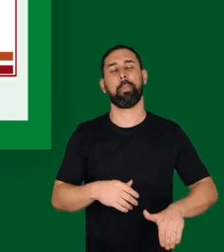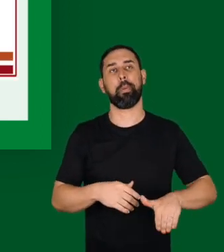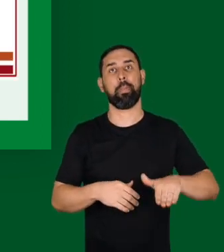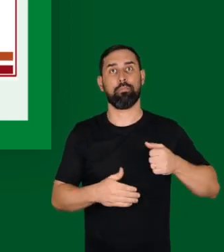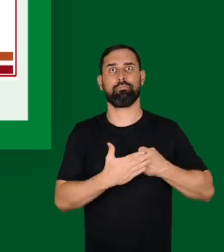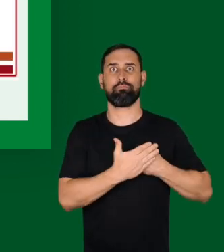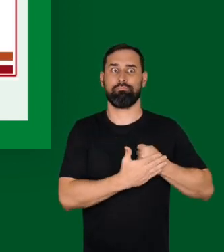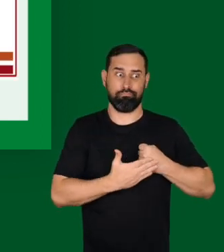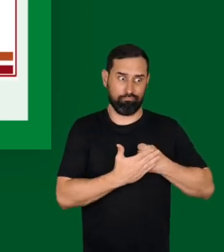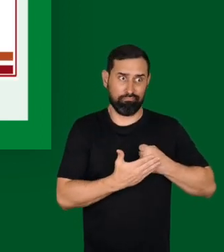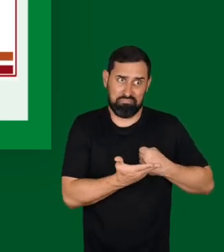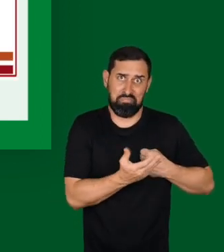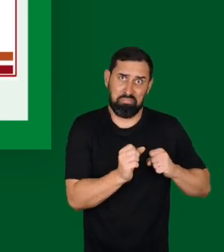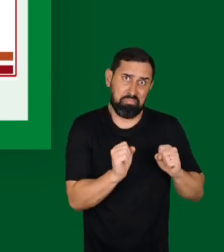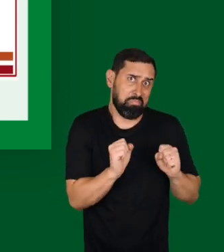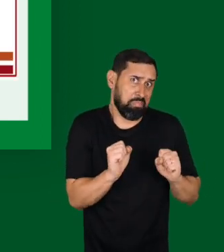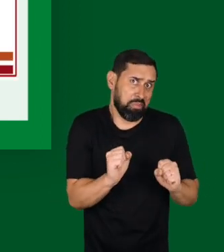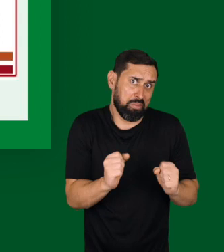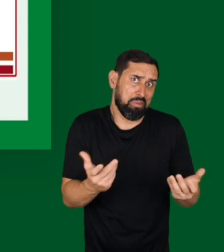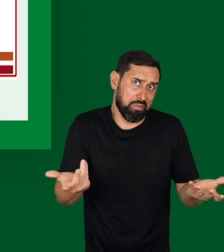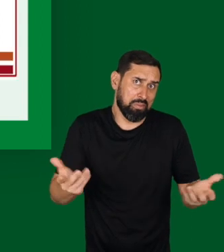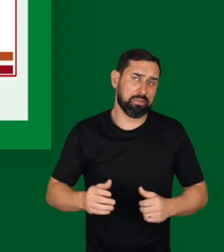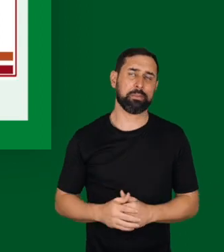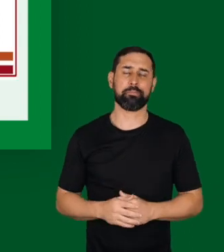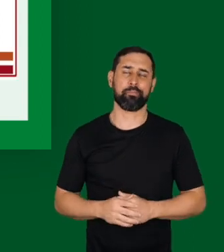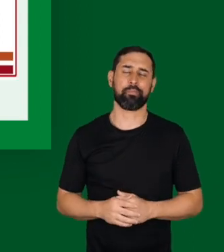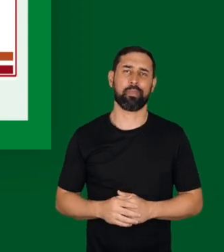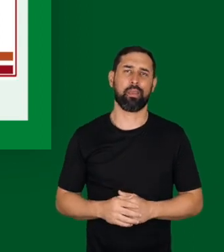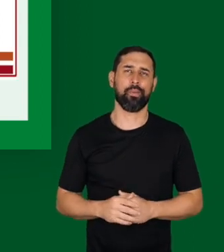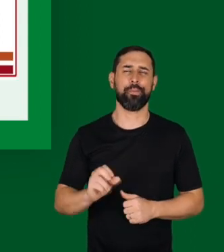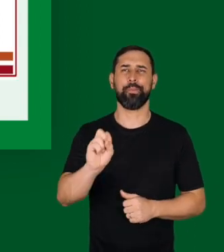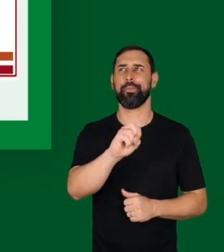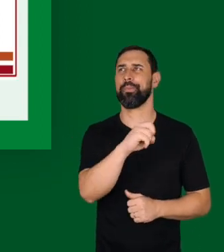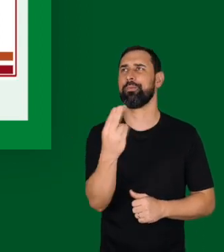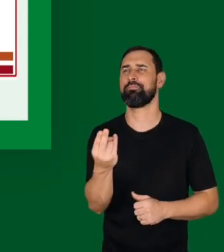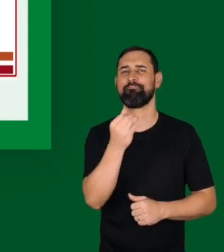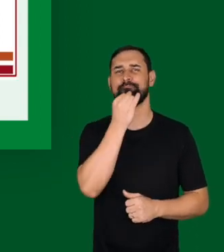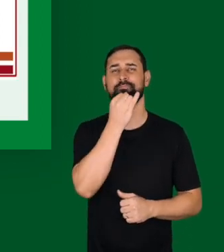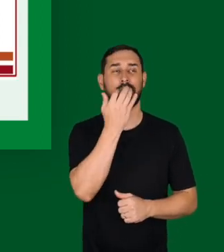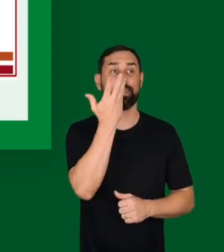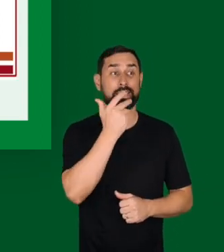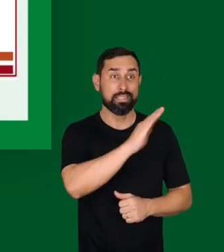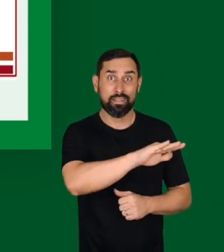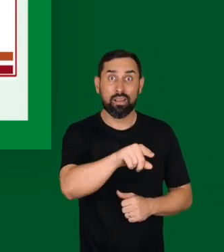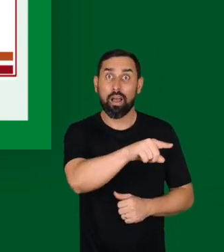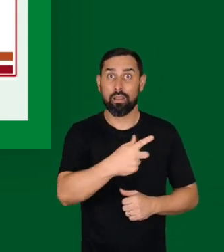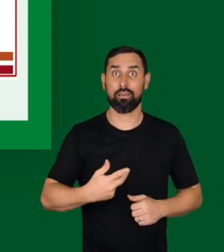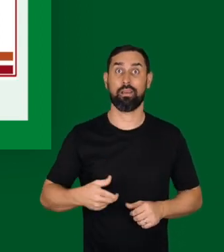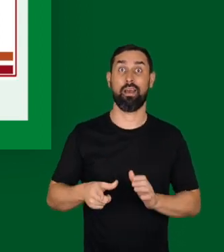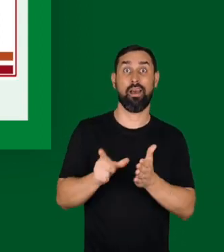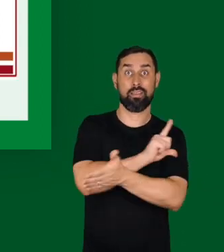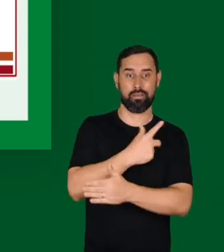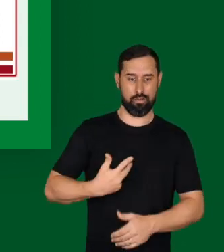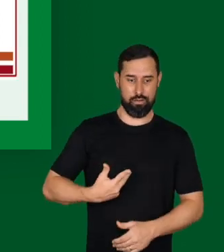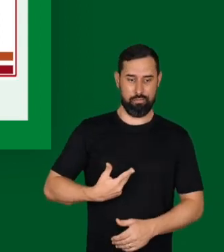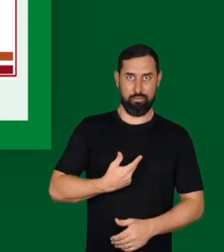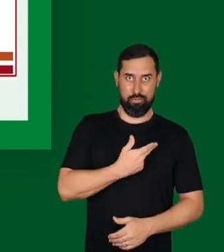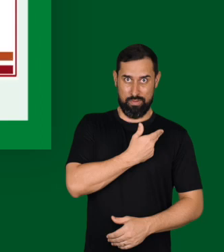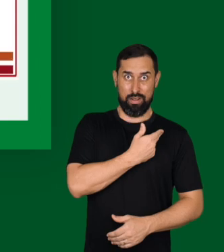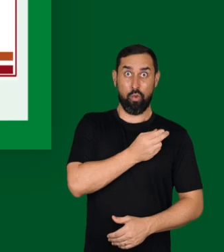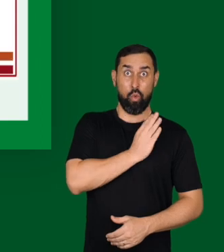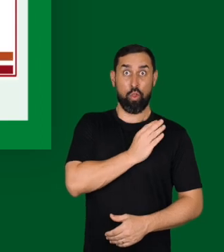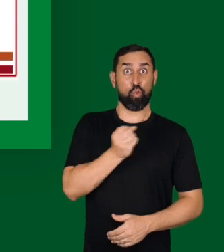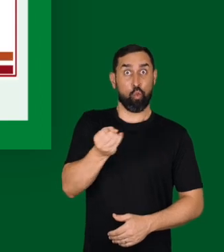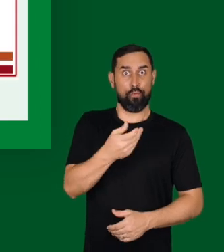ele adquire uma patologia cardíaca que evolui para bloqueio cardíaco, pode acontecer também. Aquelas crianças